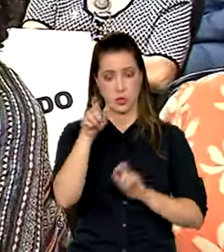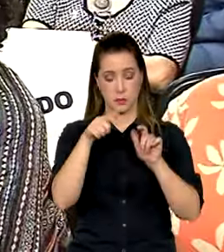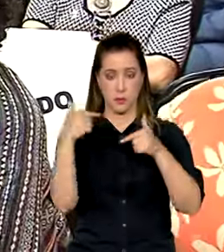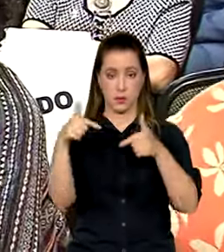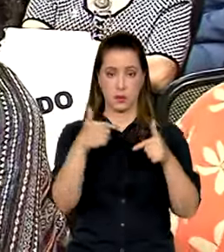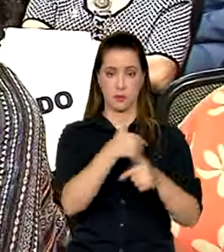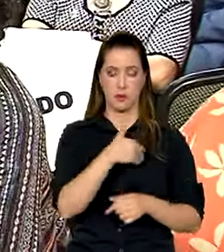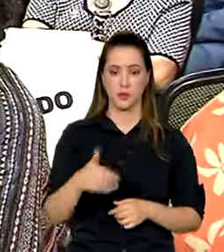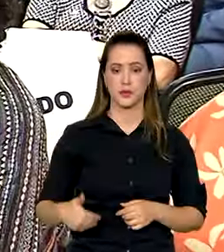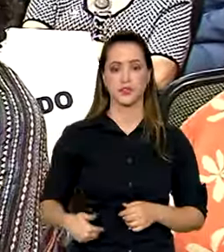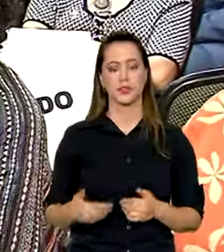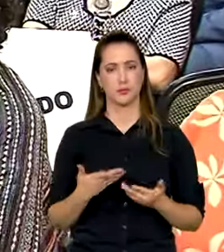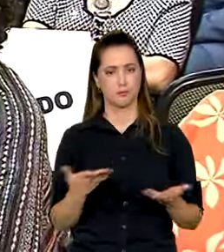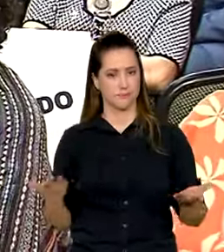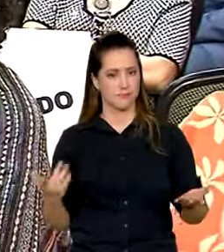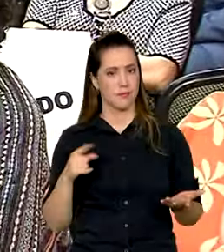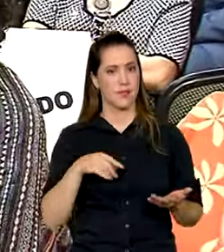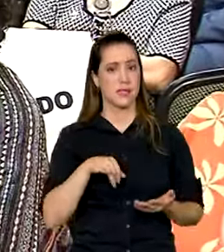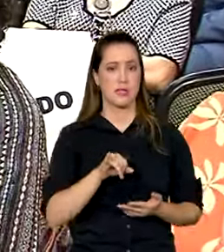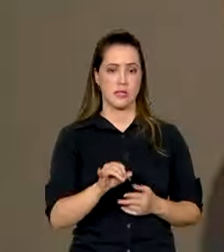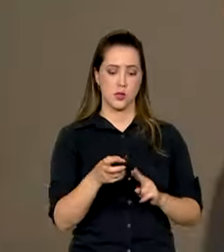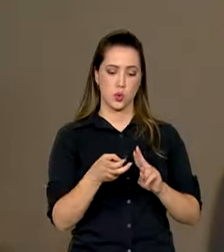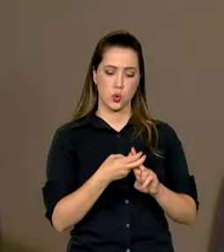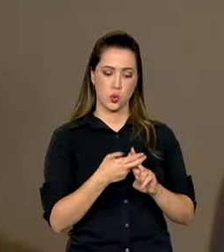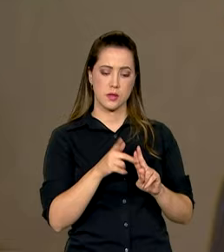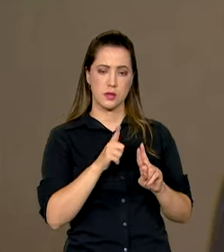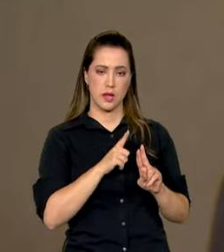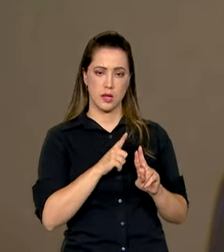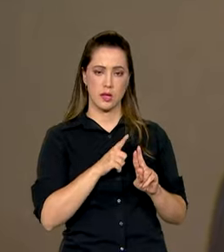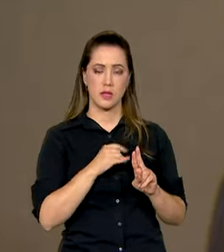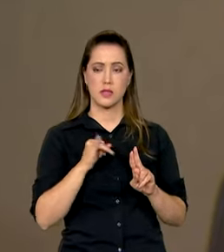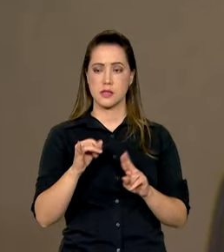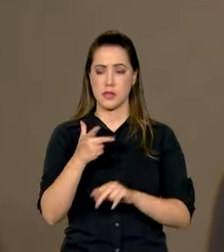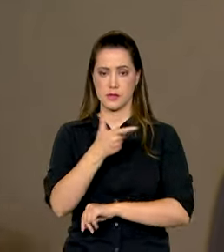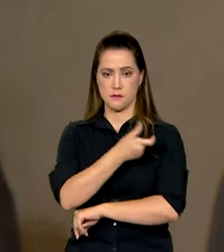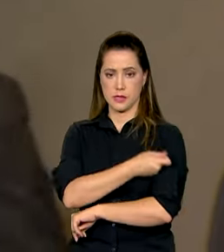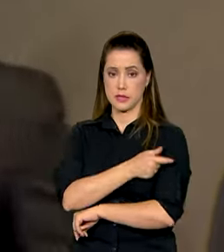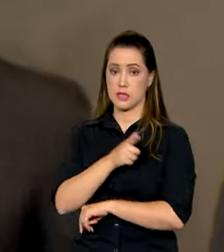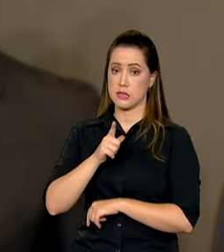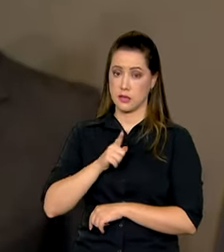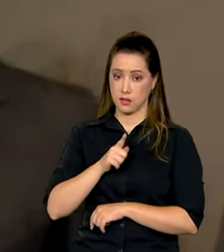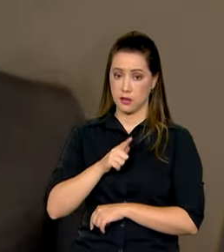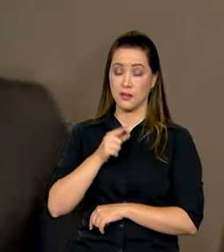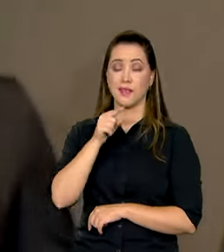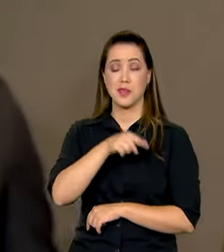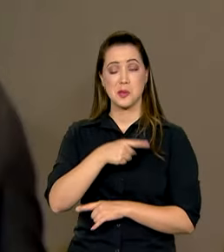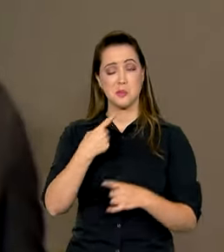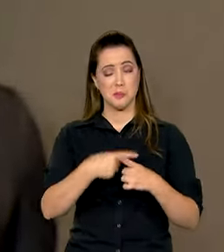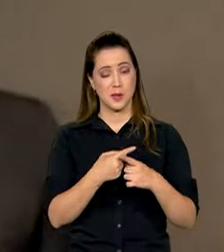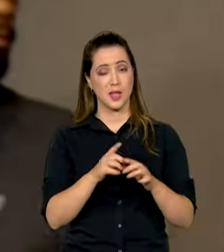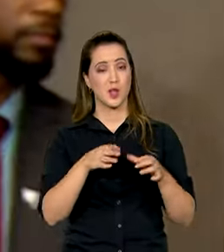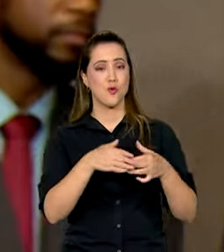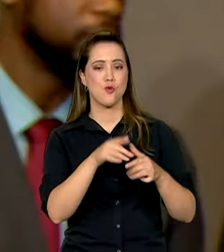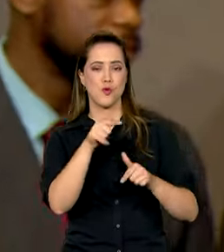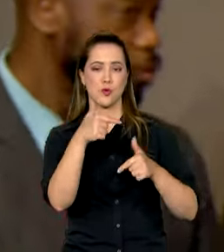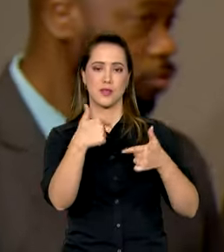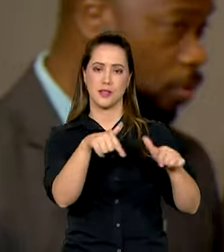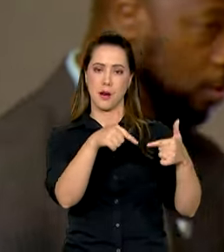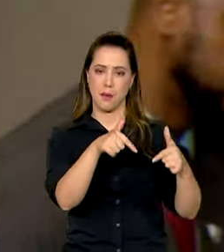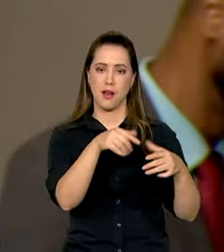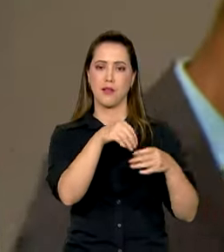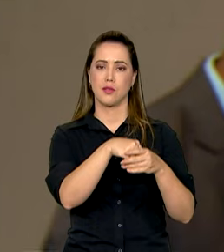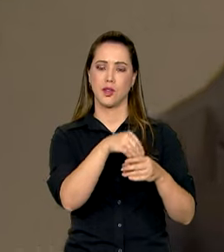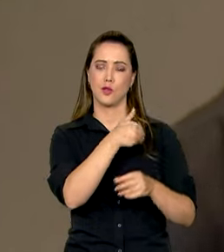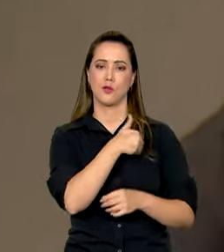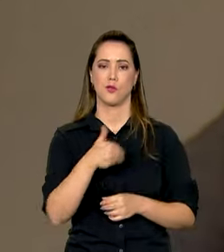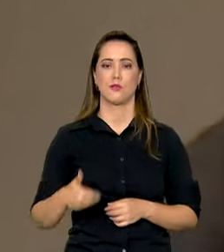público, e se o SUS existe, se as vacinas existem, é graças ao funcionalismo público